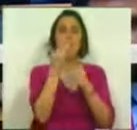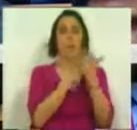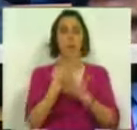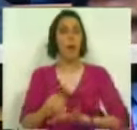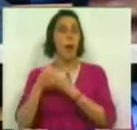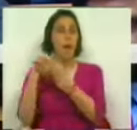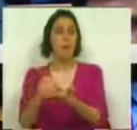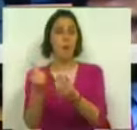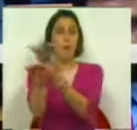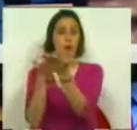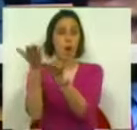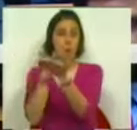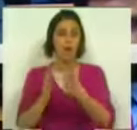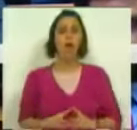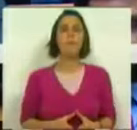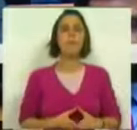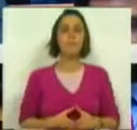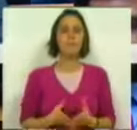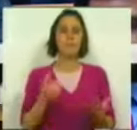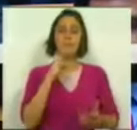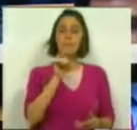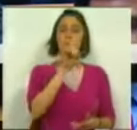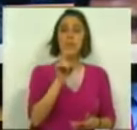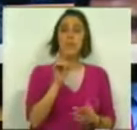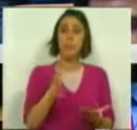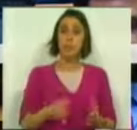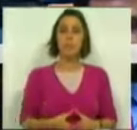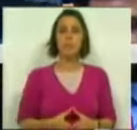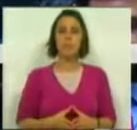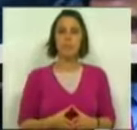e do apoio à economia. A questão